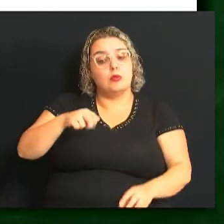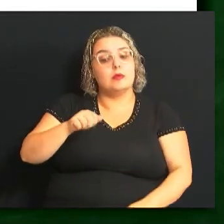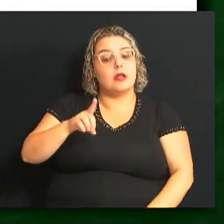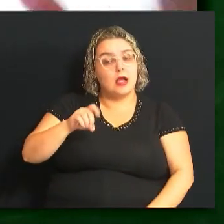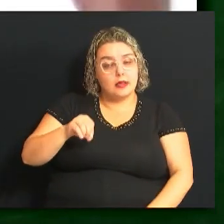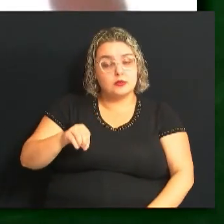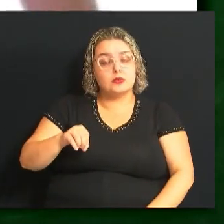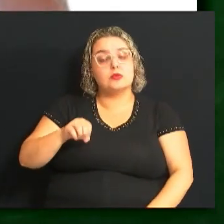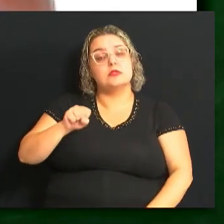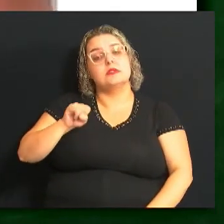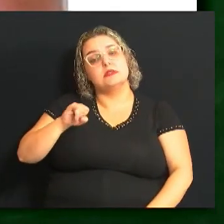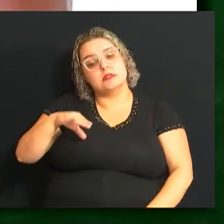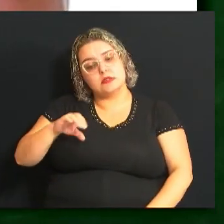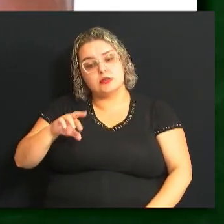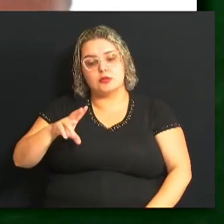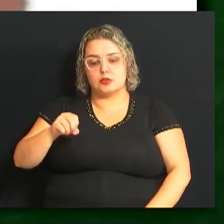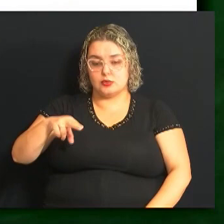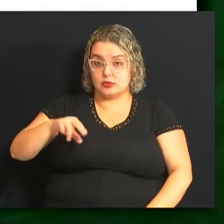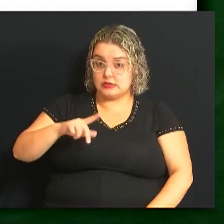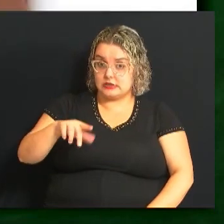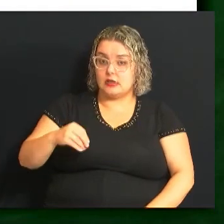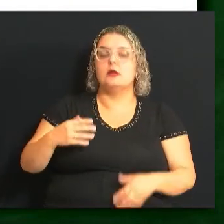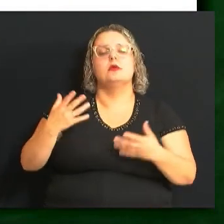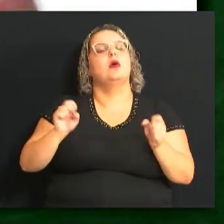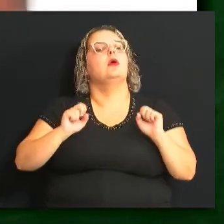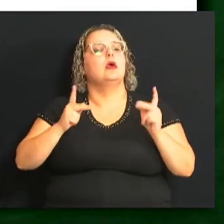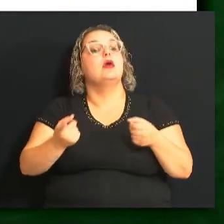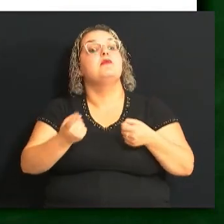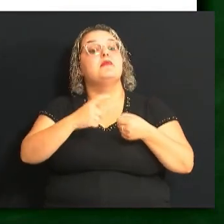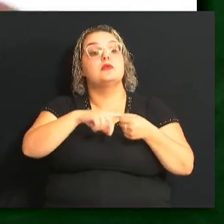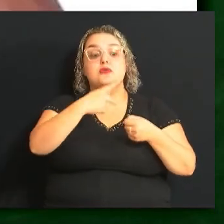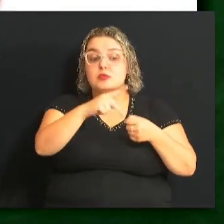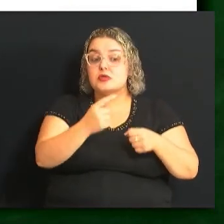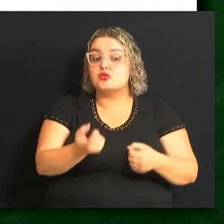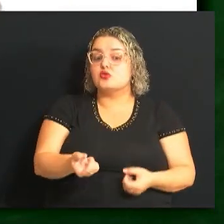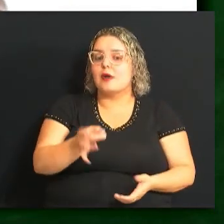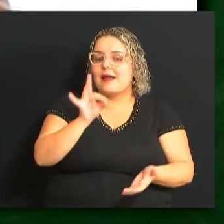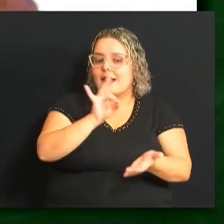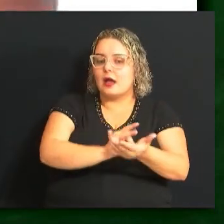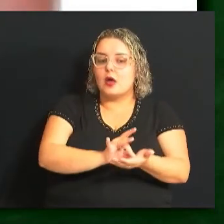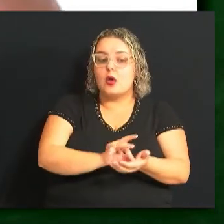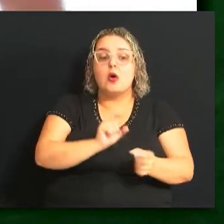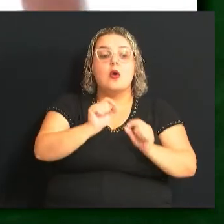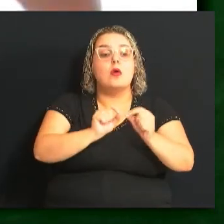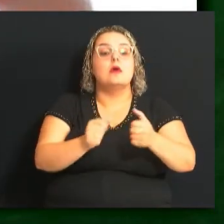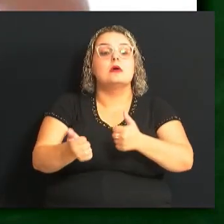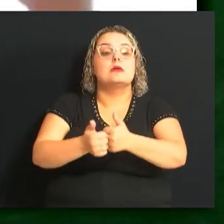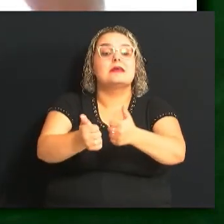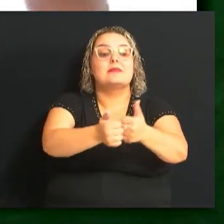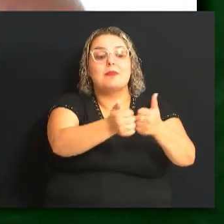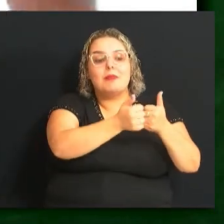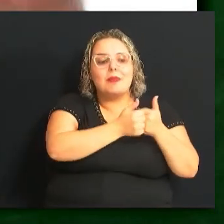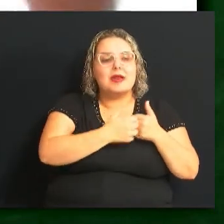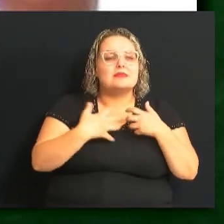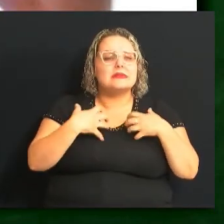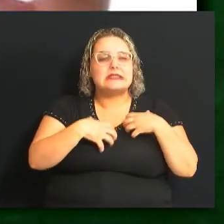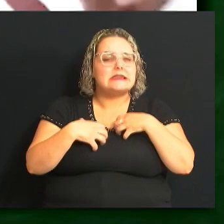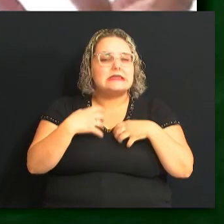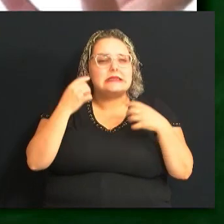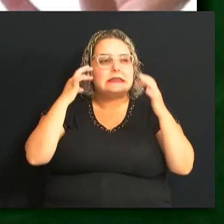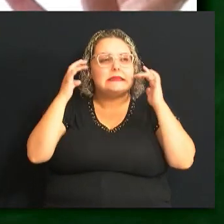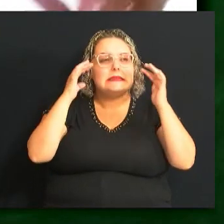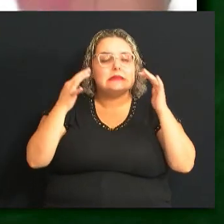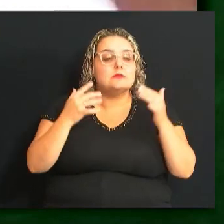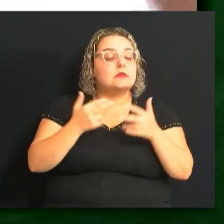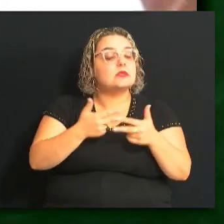falei, ok, então volte para a sua realidade, veja o que tem no seu entorno, que te intriga nesse assunto. Pense em questões que você ainda não tinha